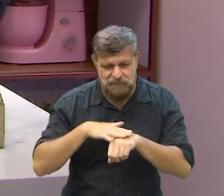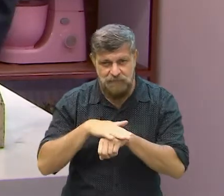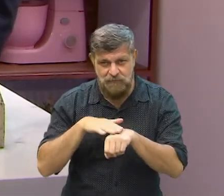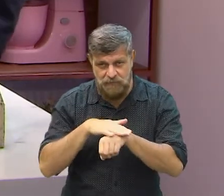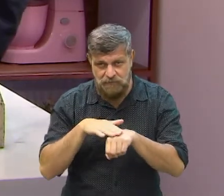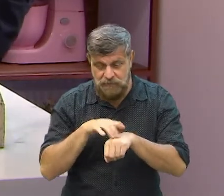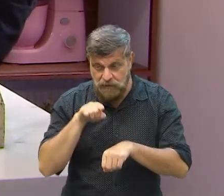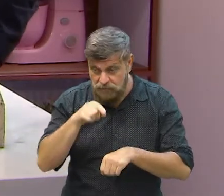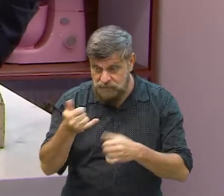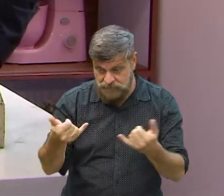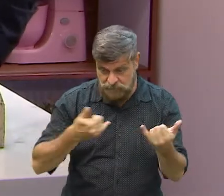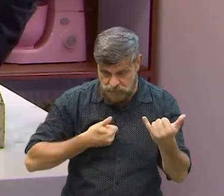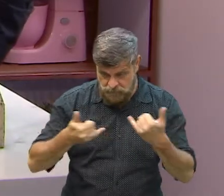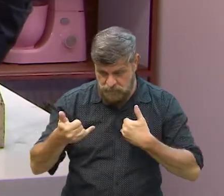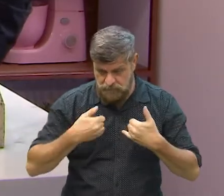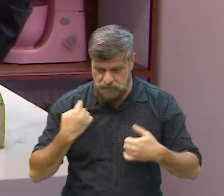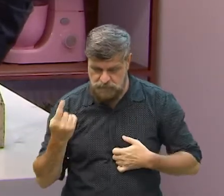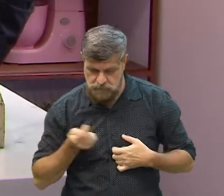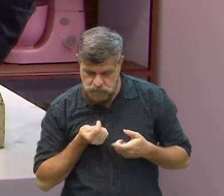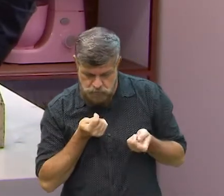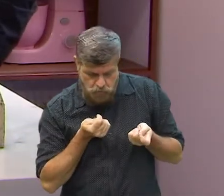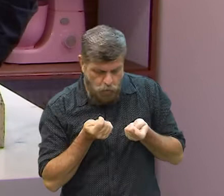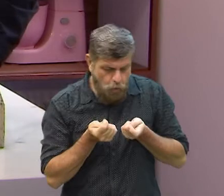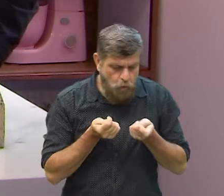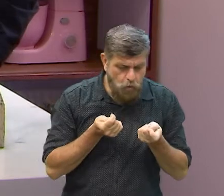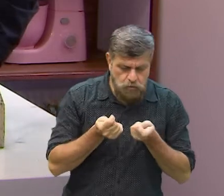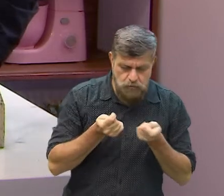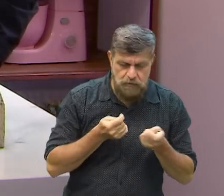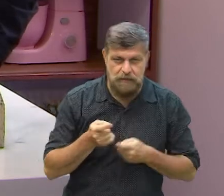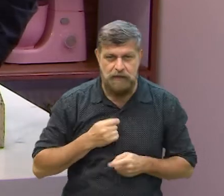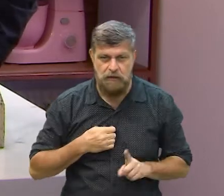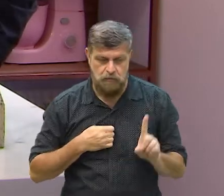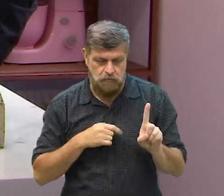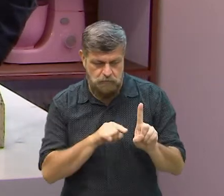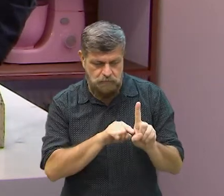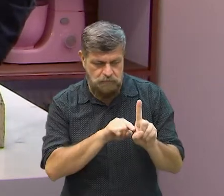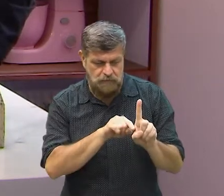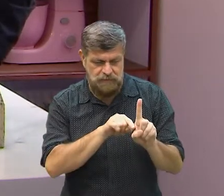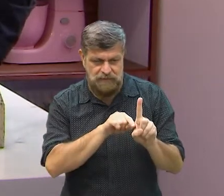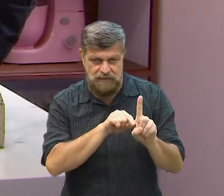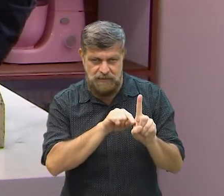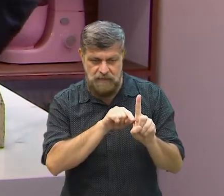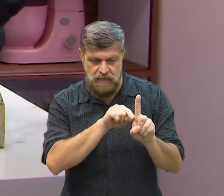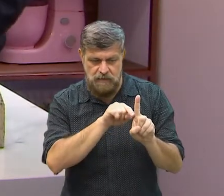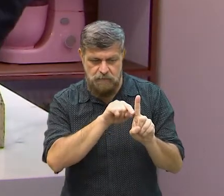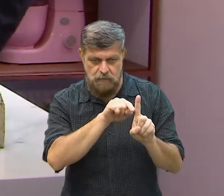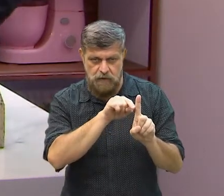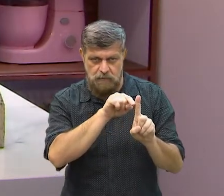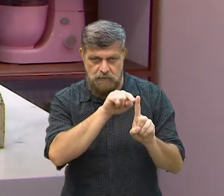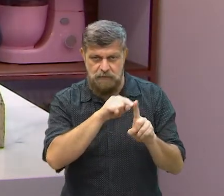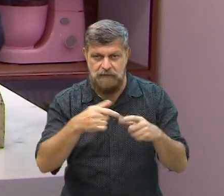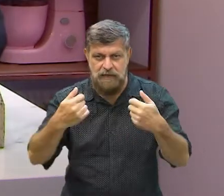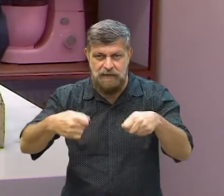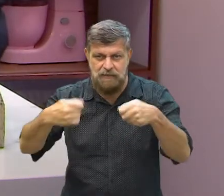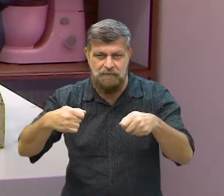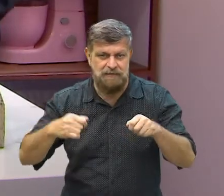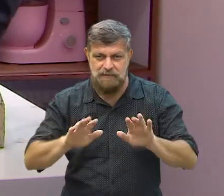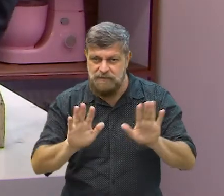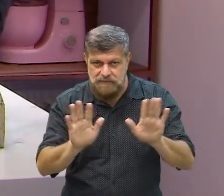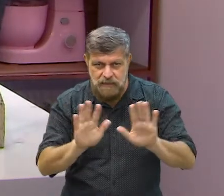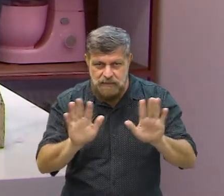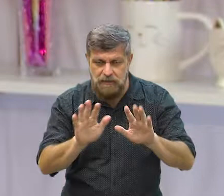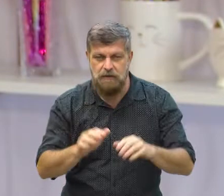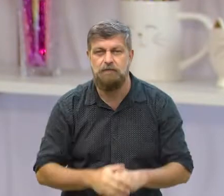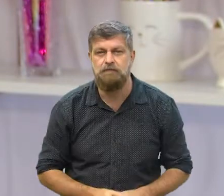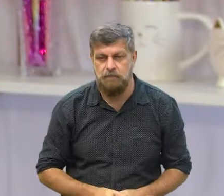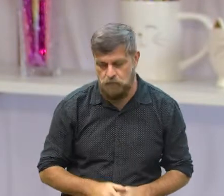estava falando que se a gente monitorar com um termômetro direitinho, a gente consegue fazer e não precisa então temperar. Consegue, é